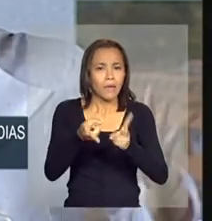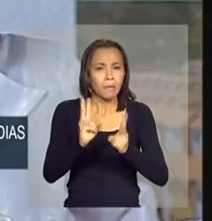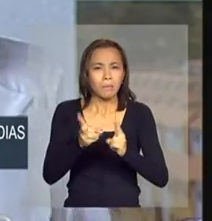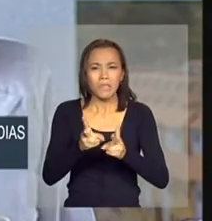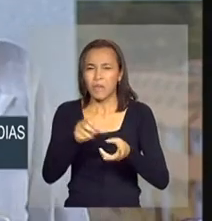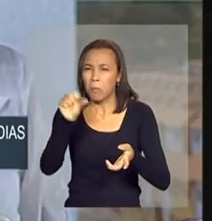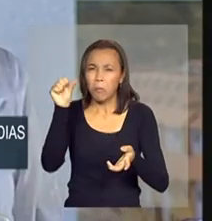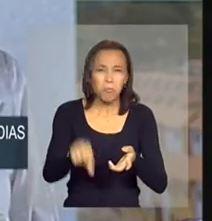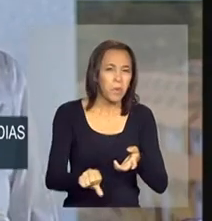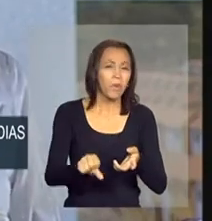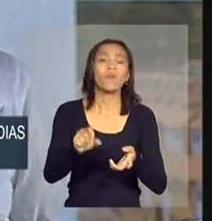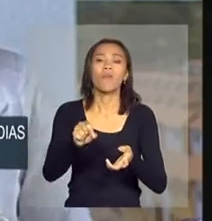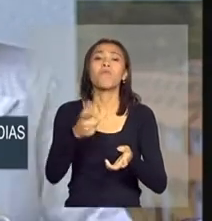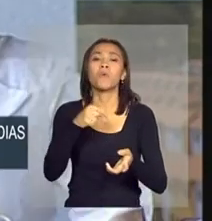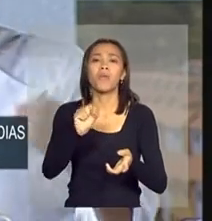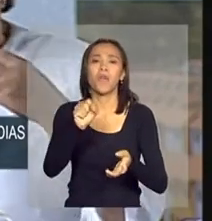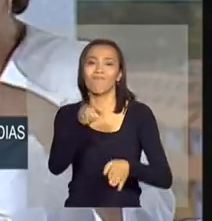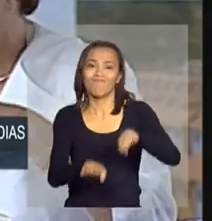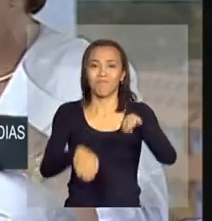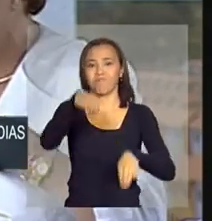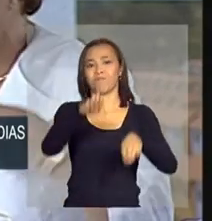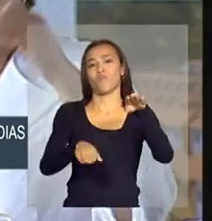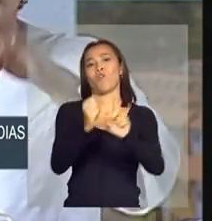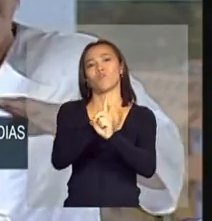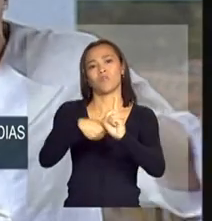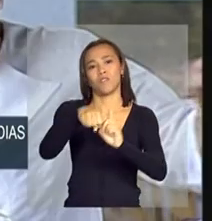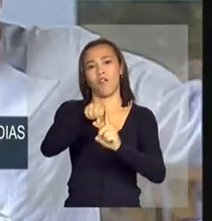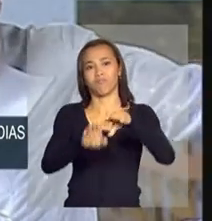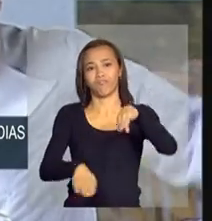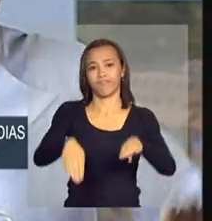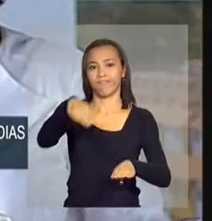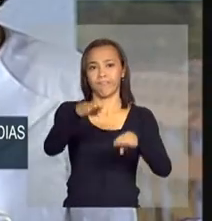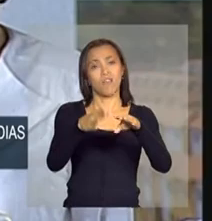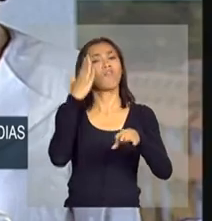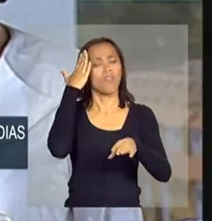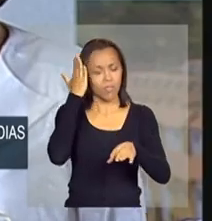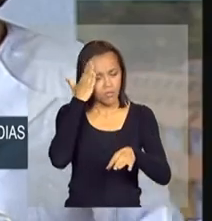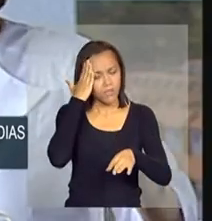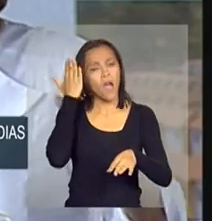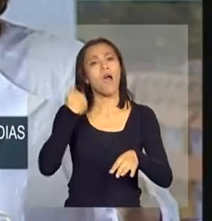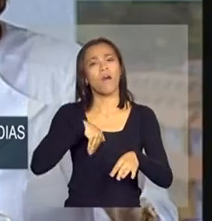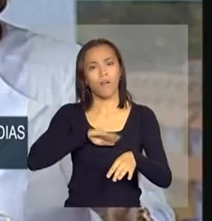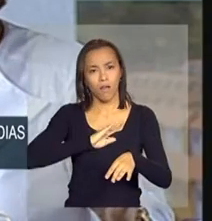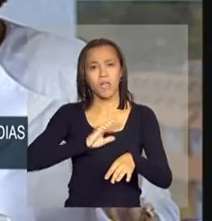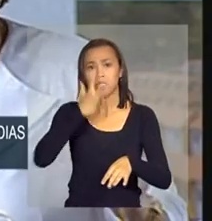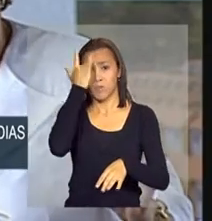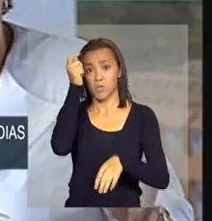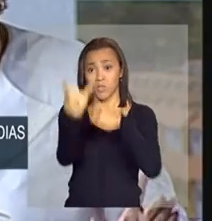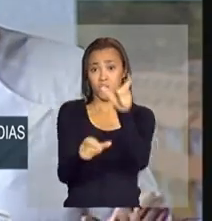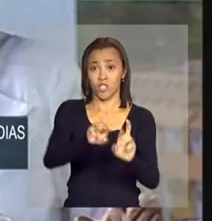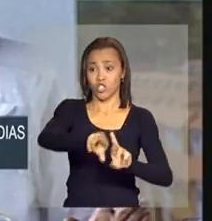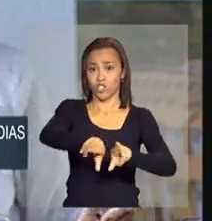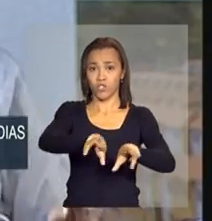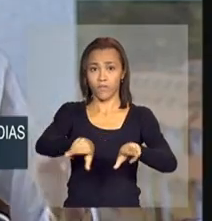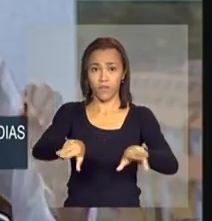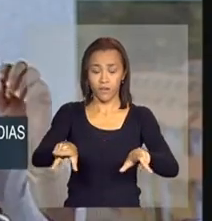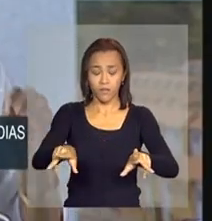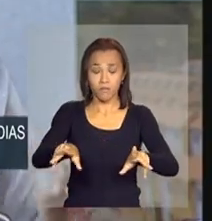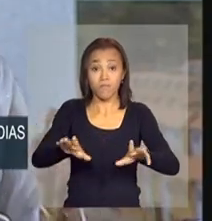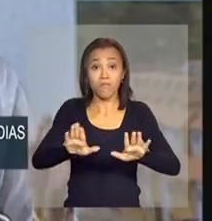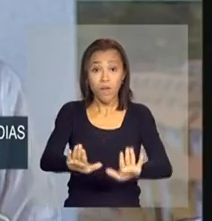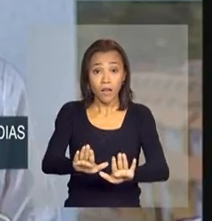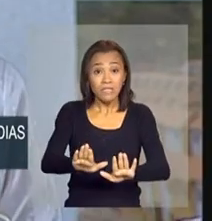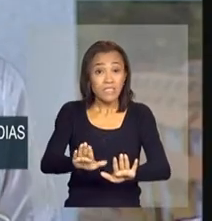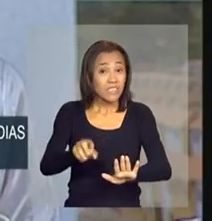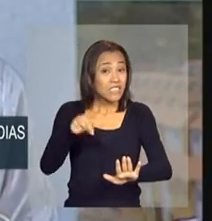terrível que é desigualdade nós sabemos que as pessoas são diferentes perfeitamente agora